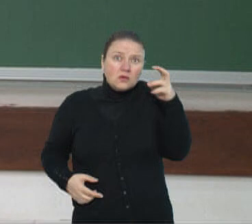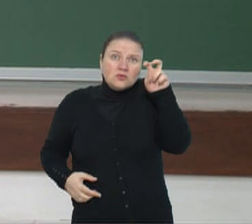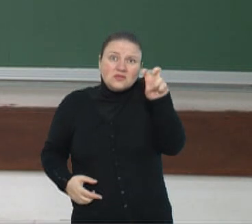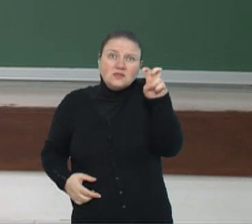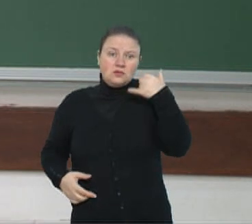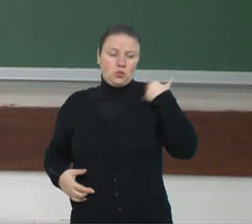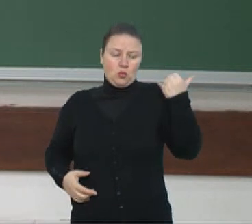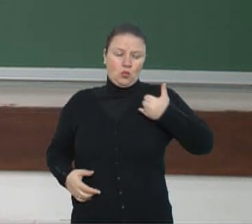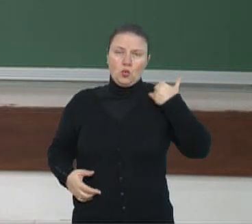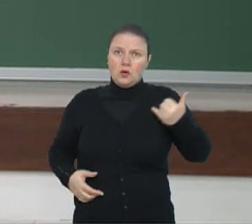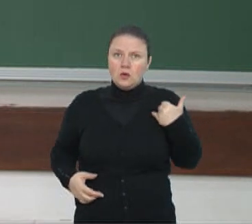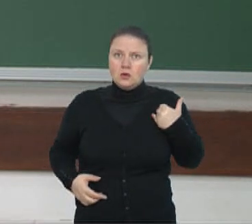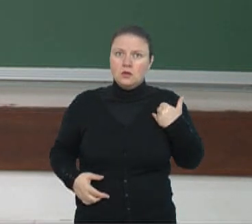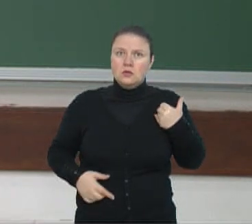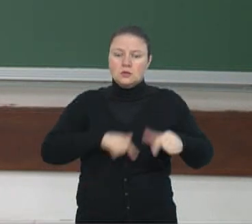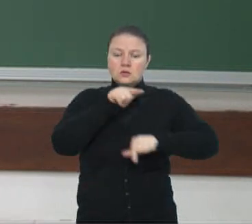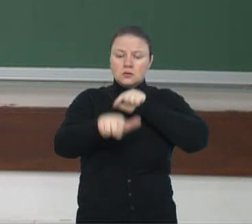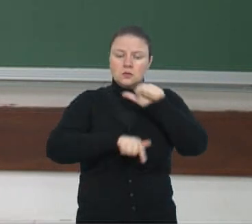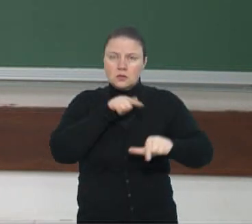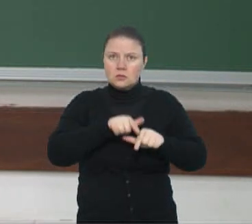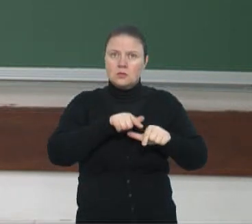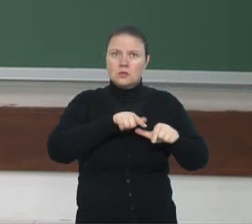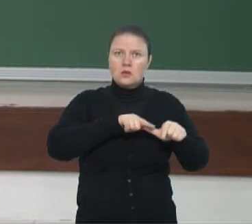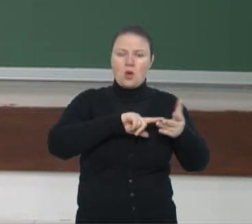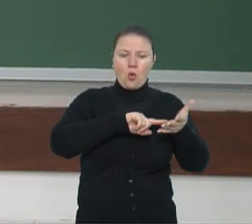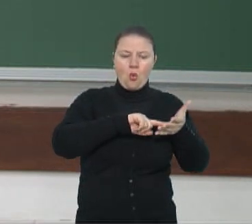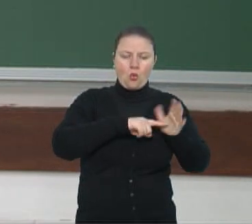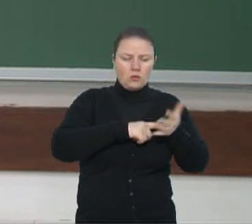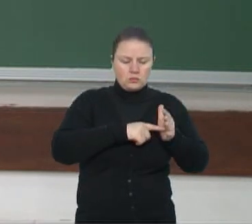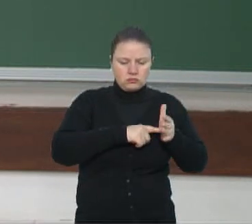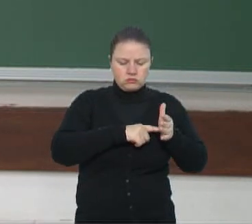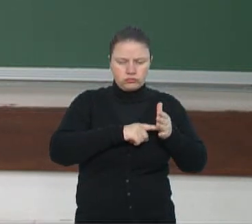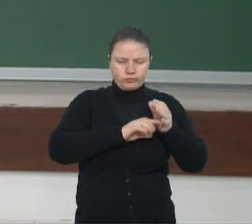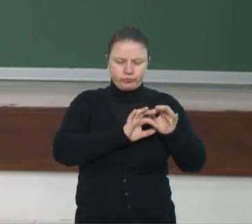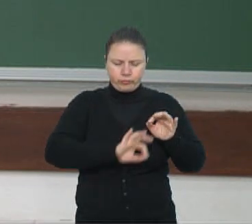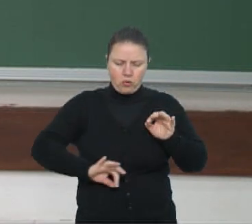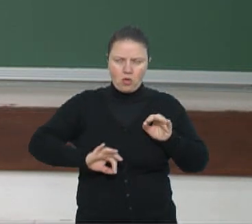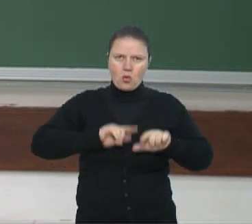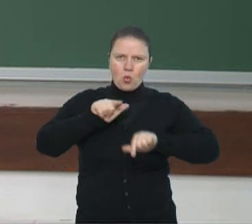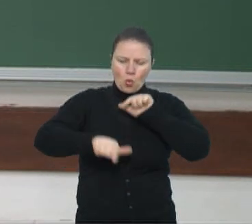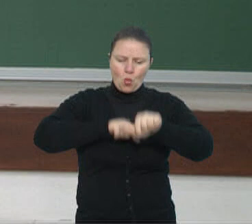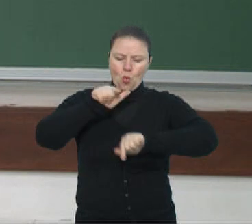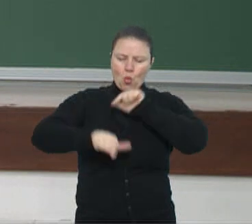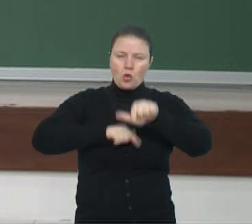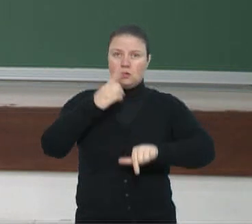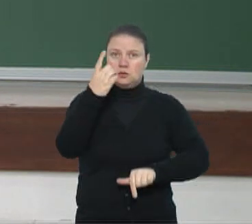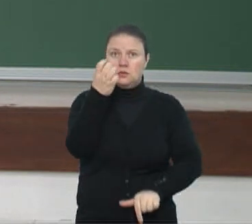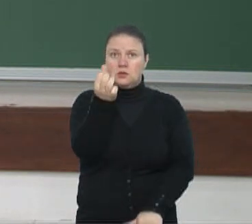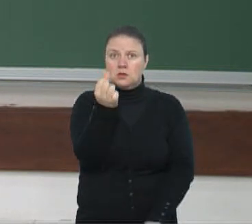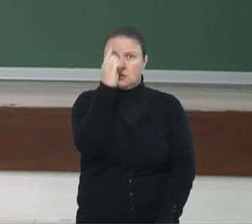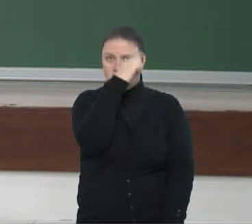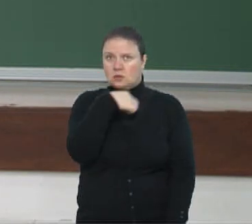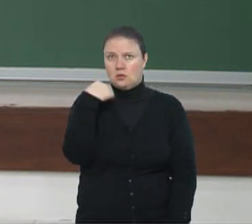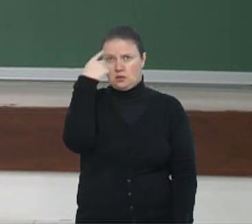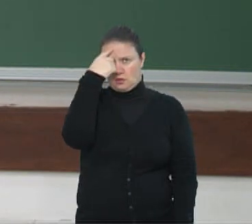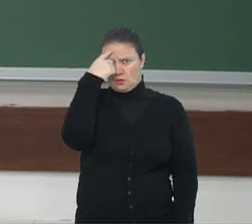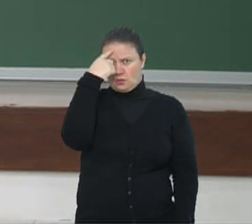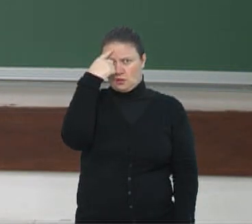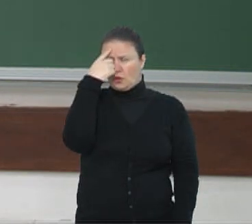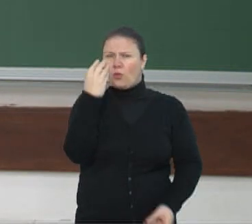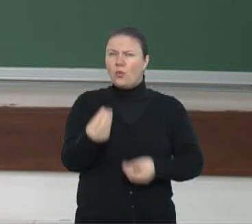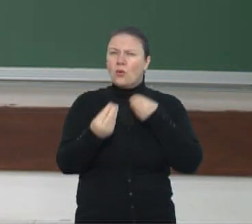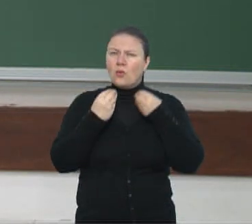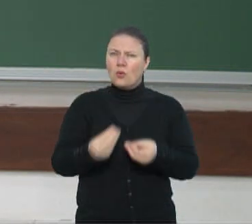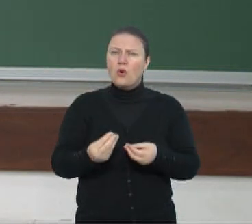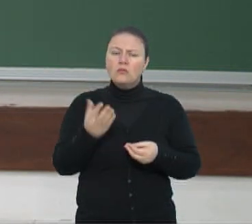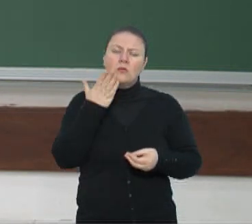com uma máquina ao longo de 16 horas durante o dia, certo? Qual é a motivação que essa criança vai ter depois para brincar,